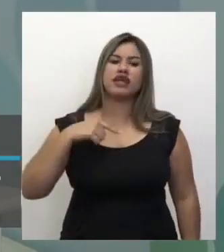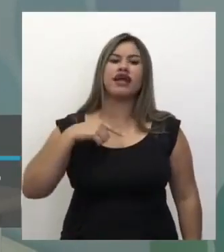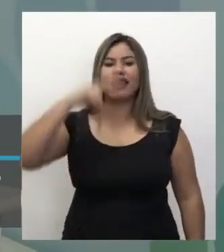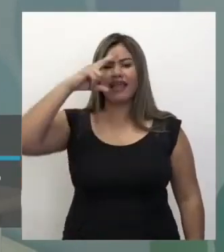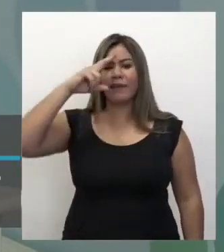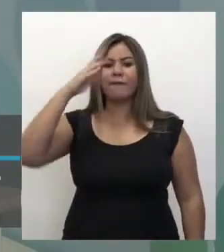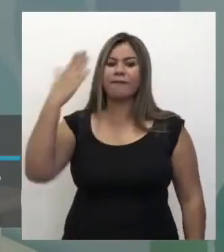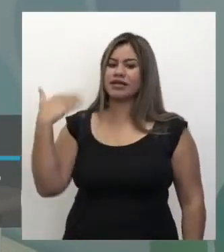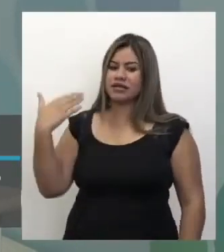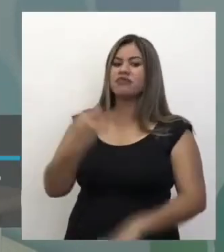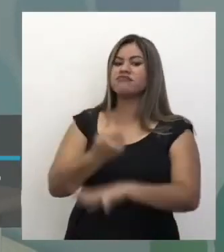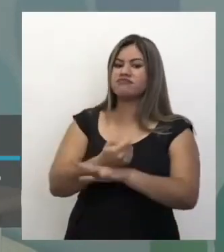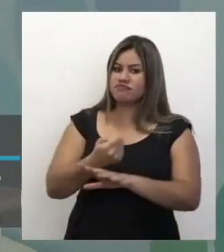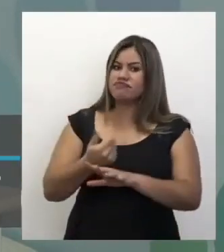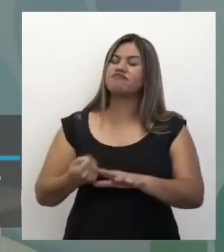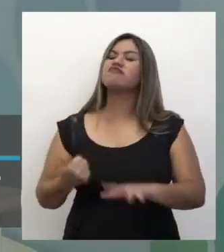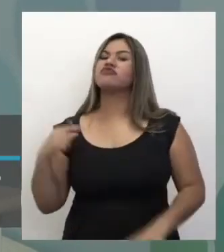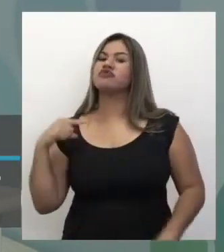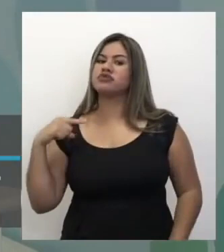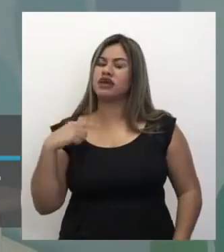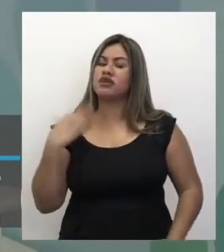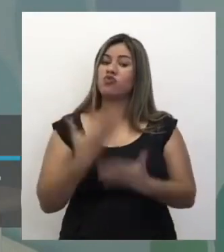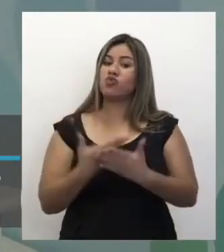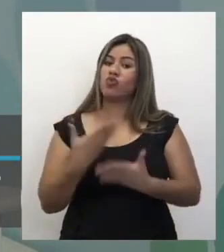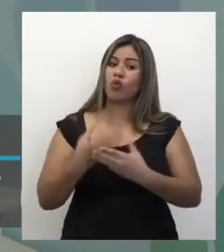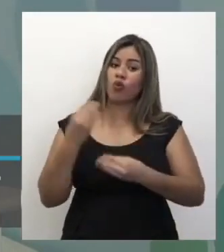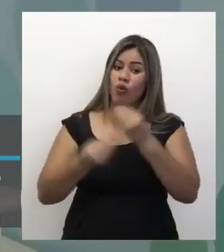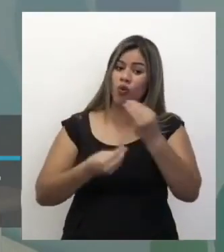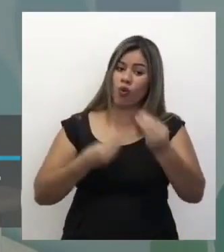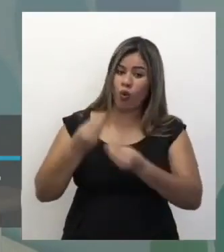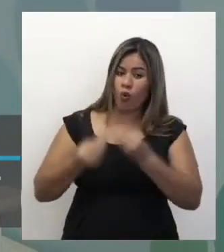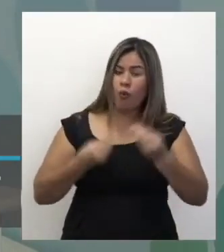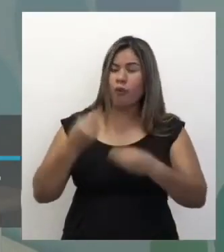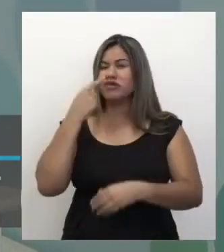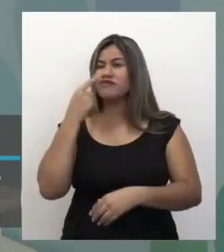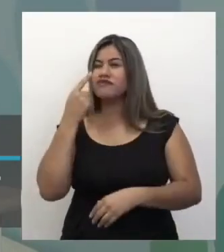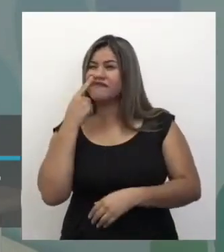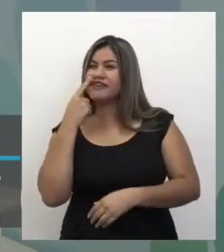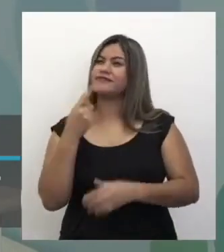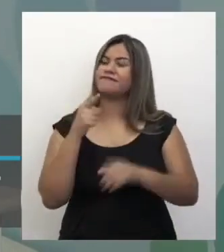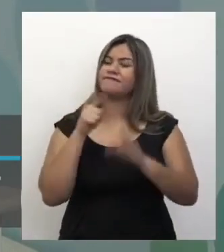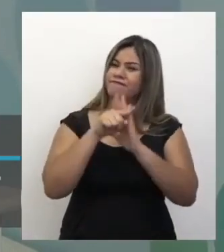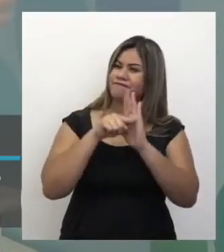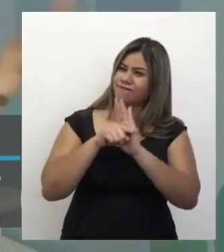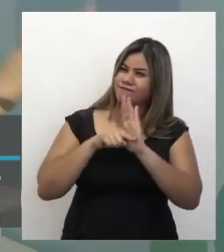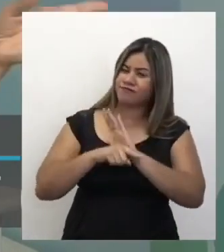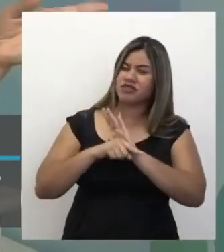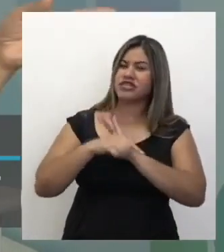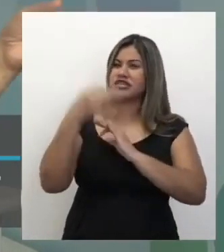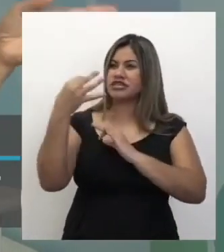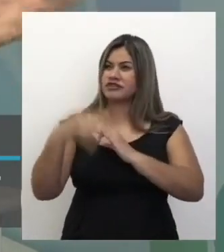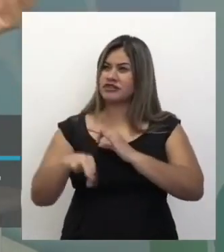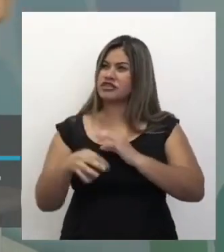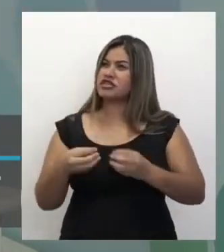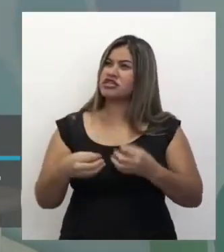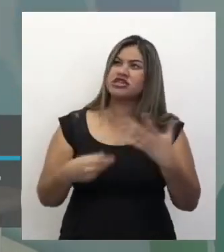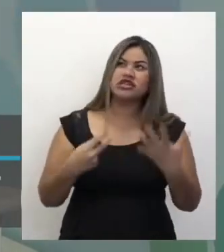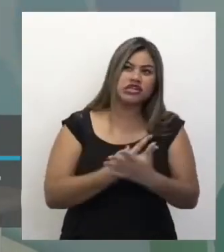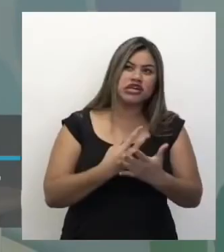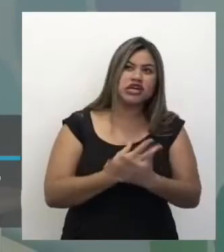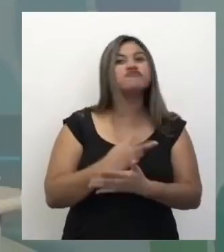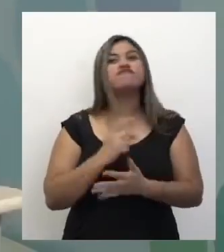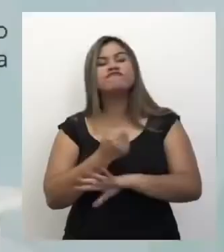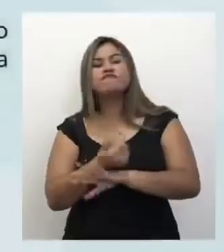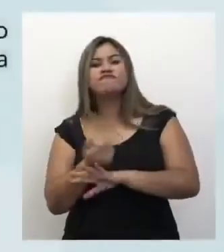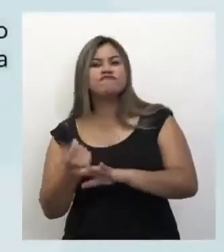news também, a gente estudou lá como é que a gente verifica, faz análise direitinho dos dados. E aí o argumento